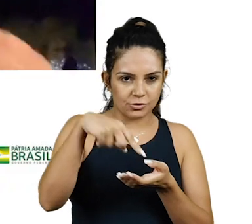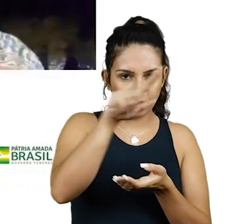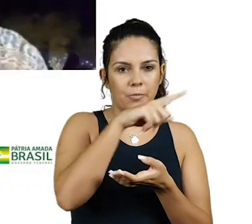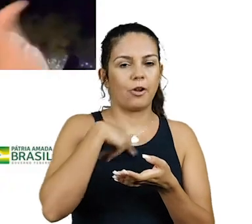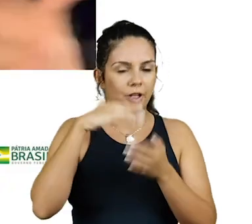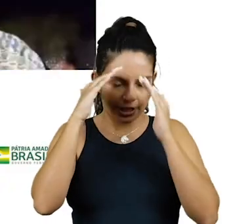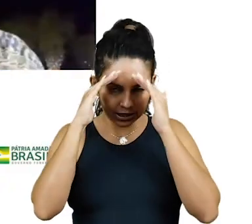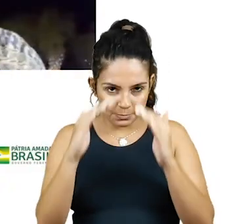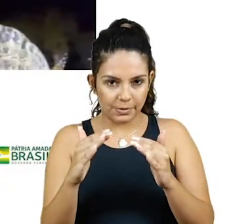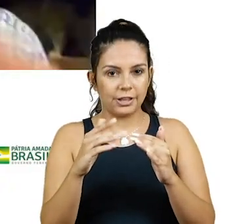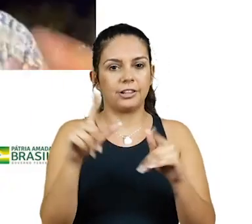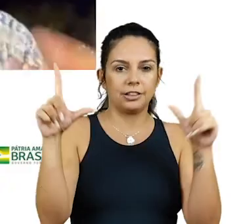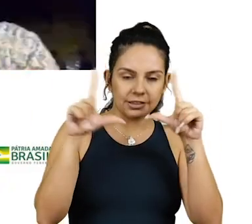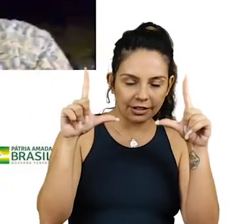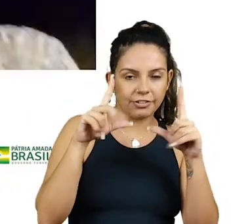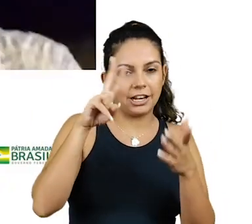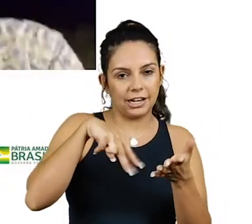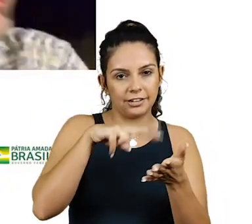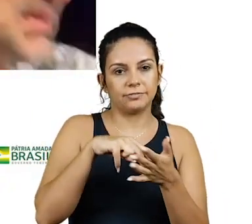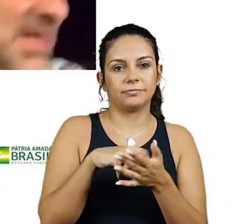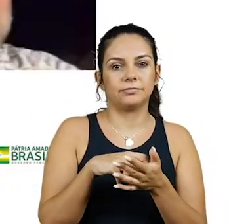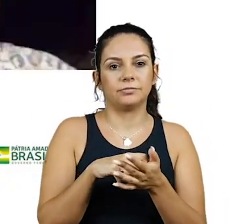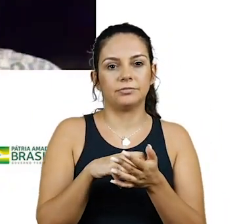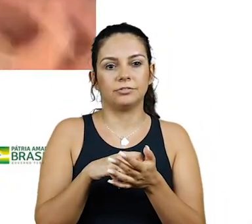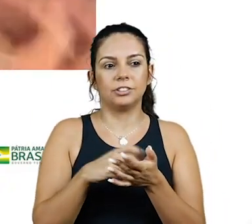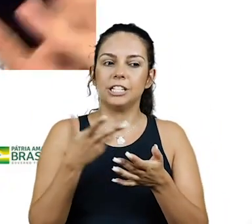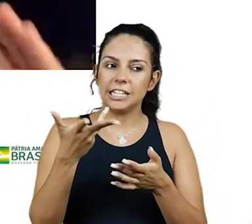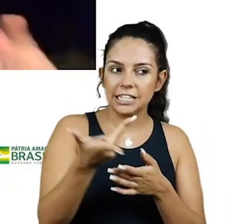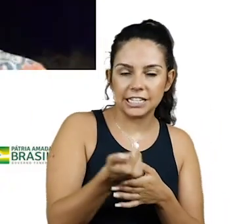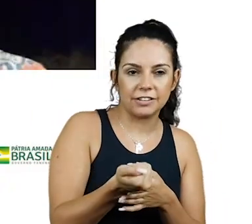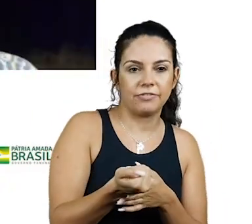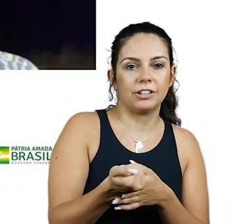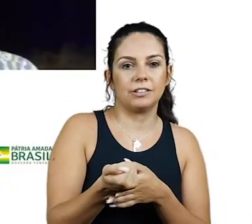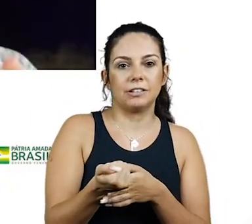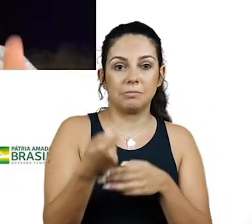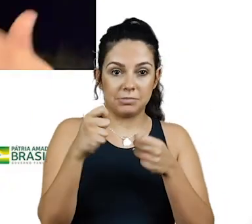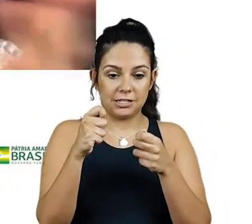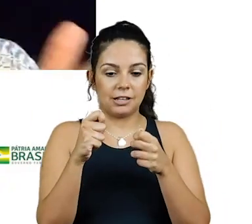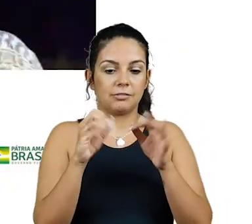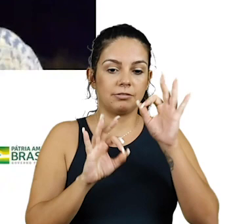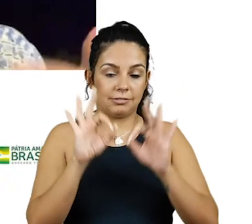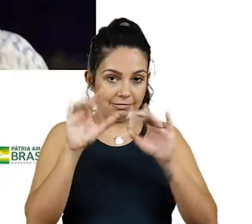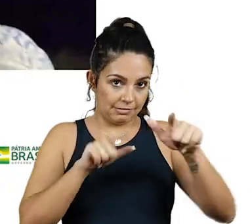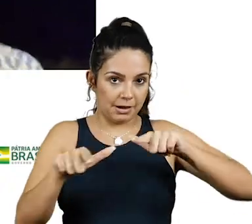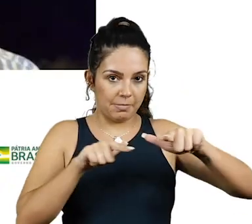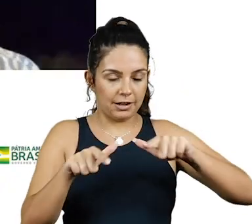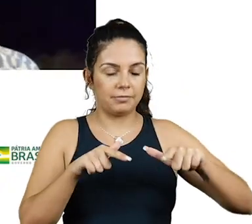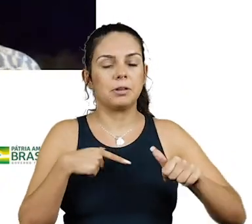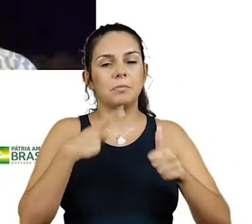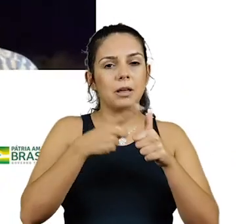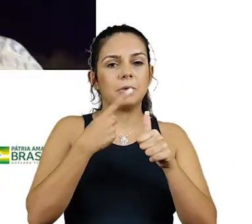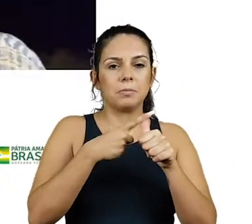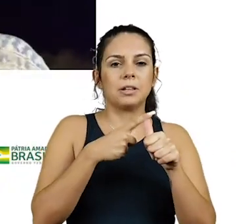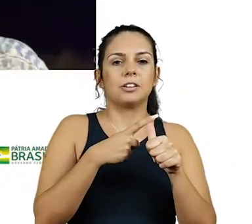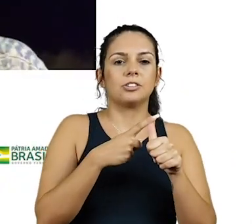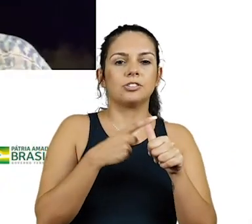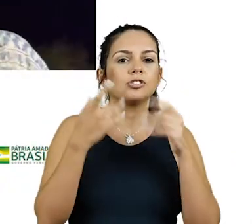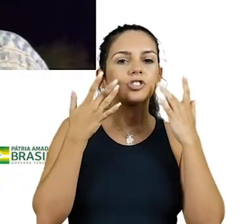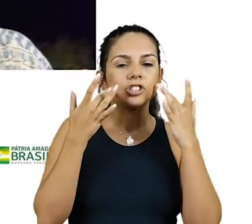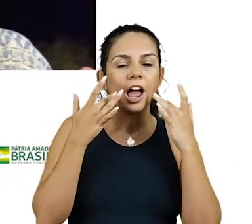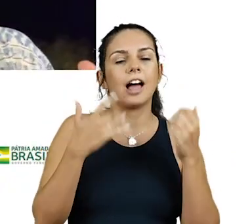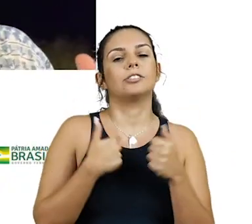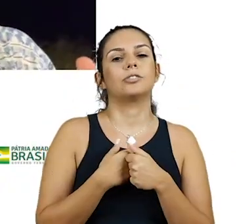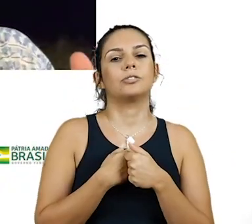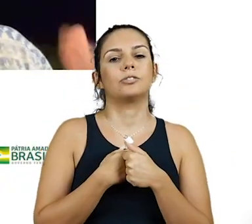eu respeito, gente de TV, lê. Todo mundo fala, é incrível esse argumento, mas ela precisa ser lapidada. E aí era minha primeira peça de teatro. Obviamente